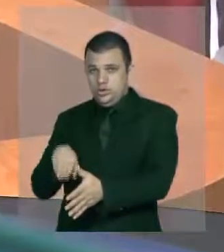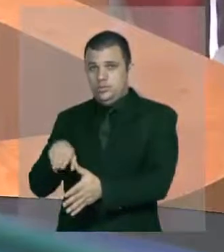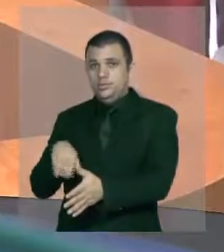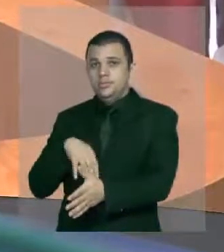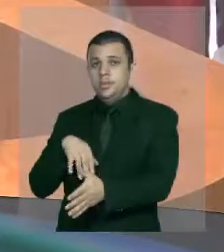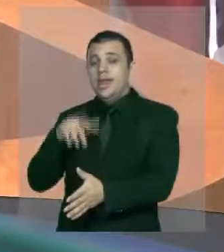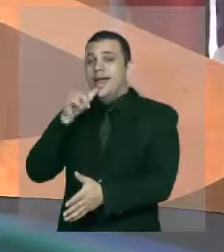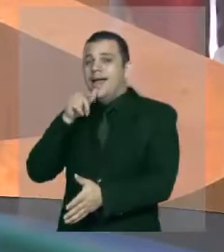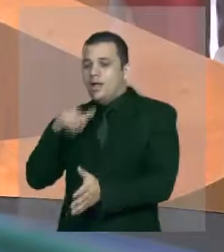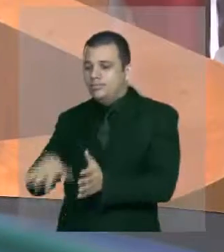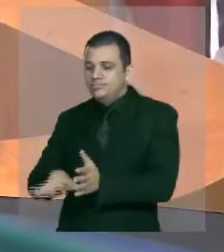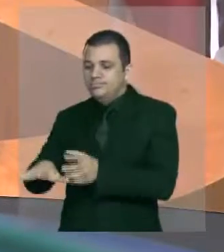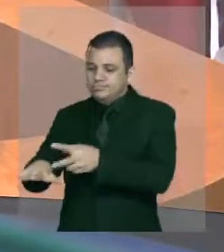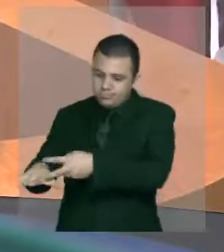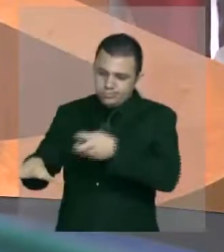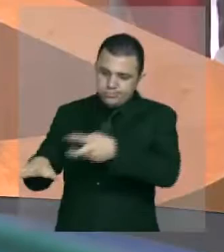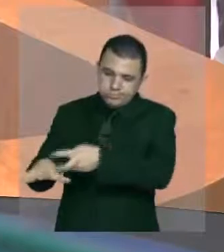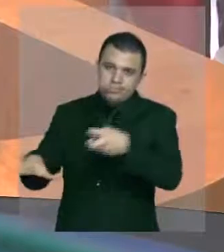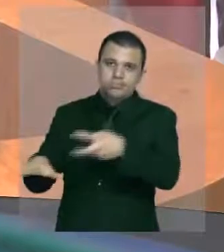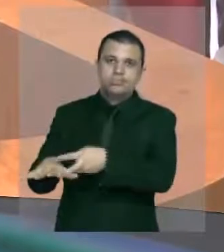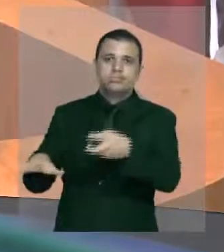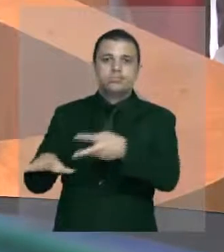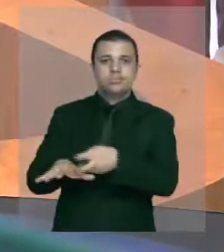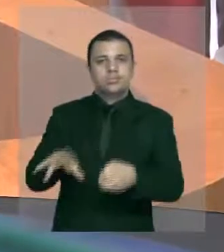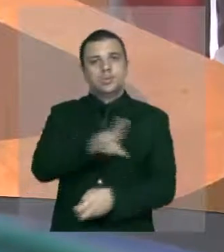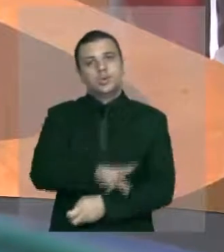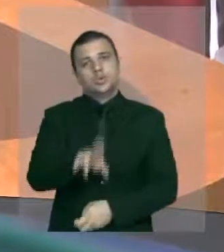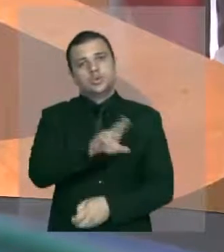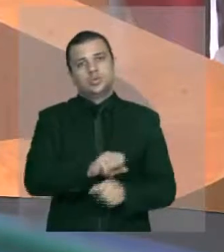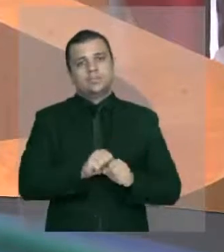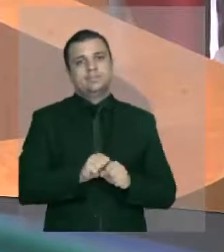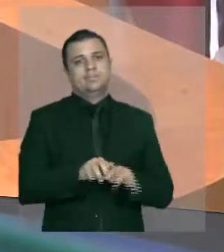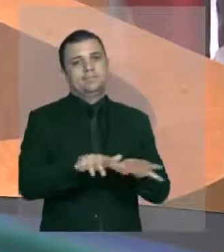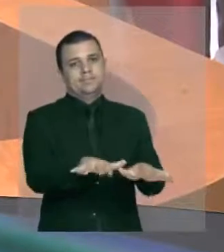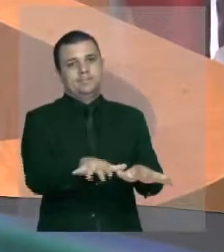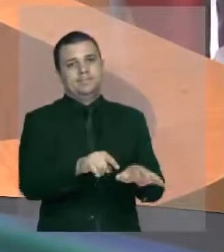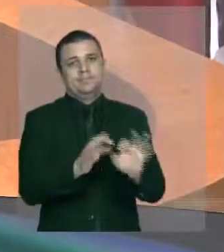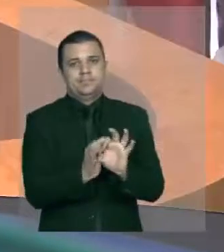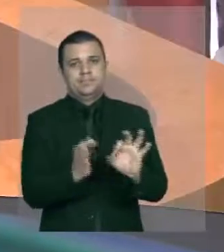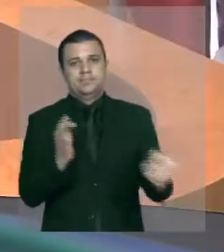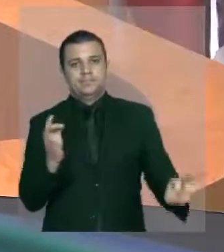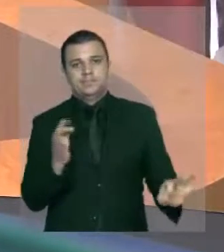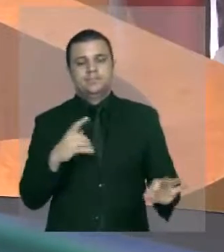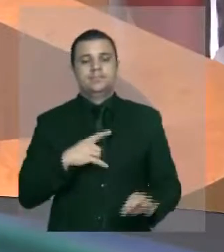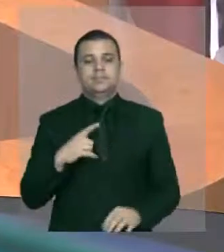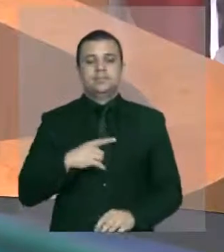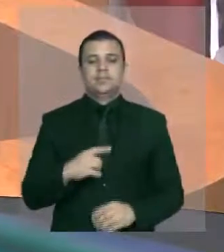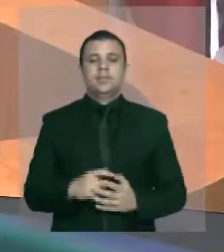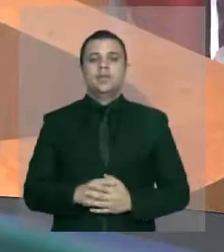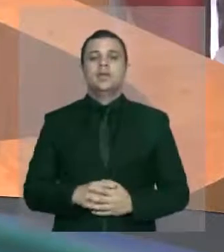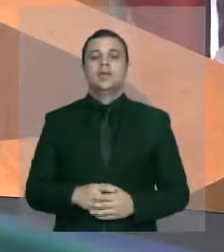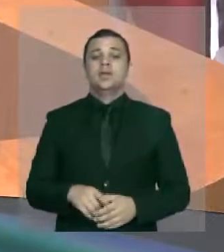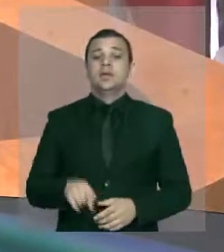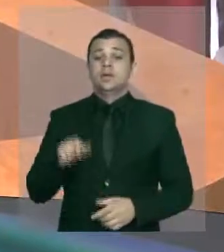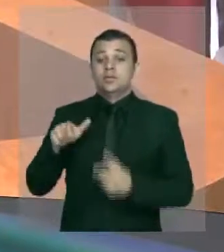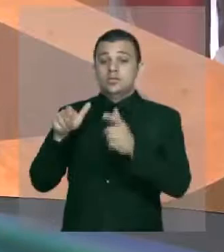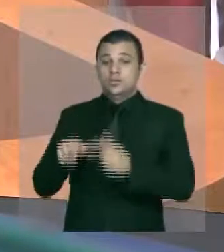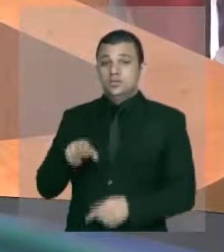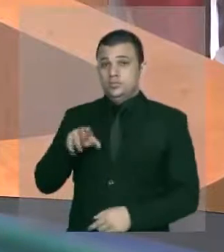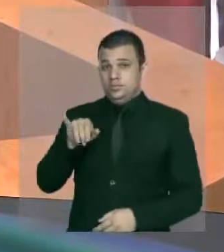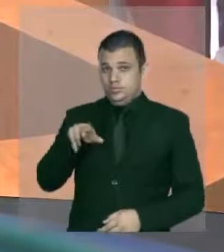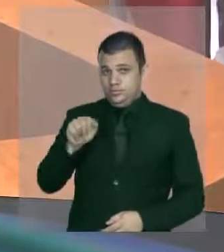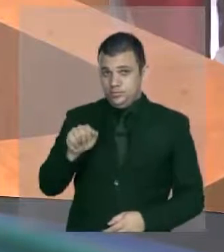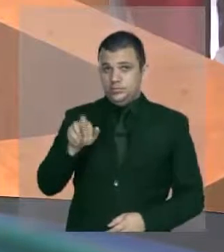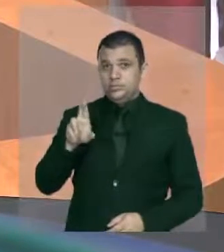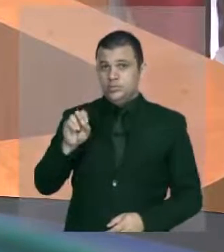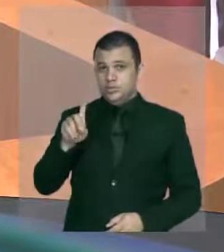que a captação é feita em Nina Rodrigues e é levada para o sistema de tubulação a mais ou menos 8, 9 quilômetros até